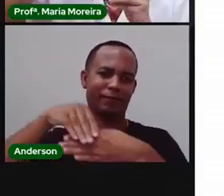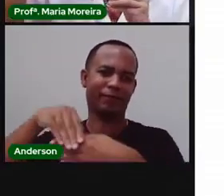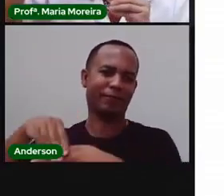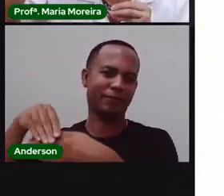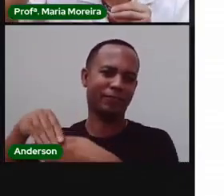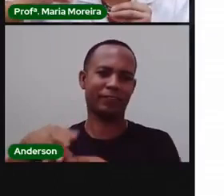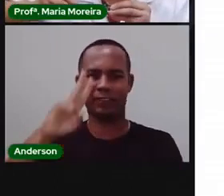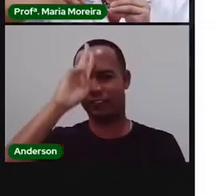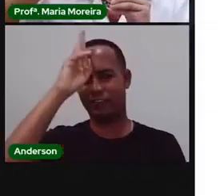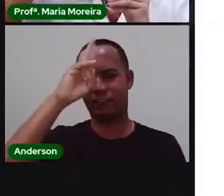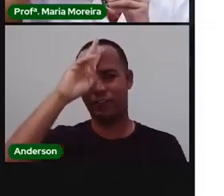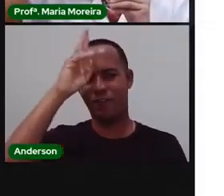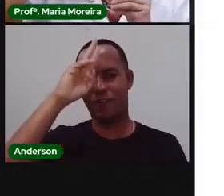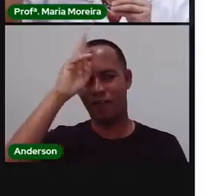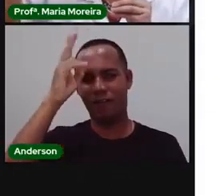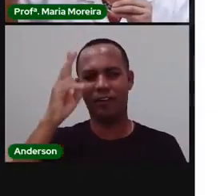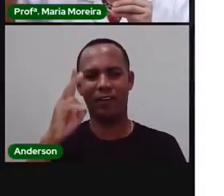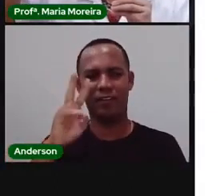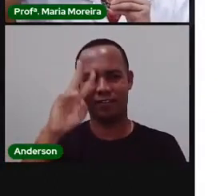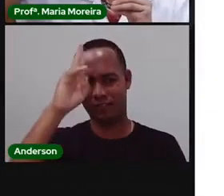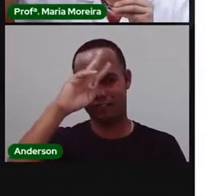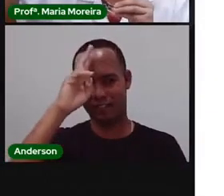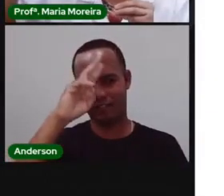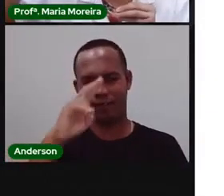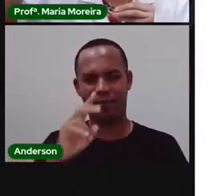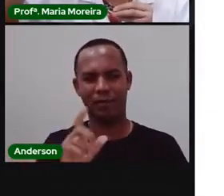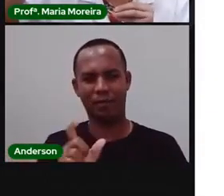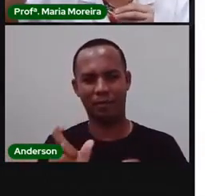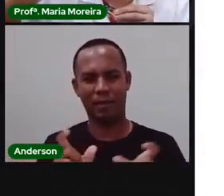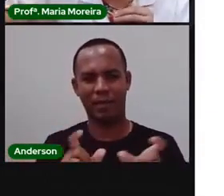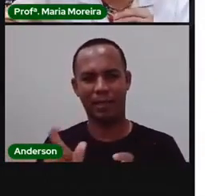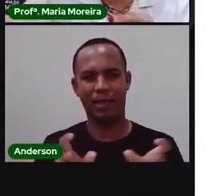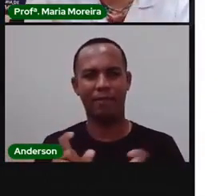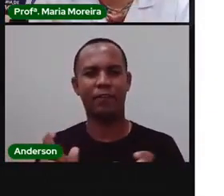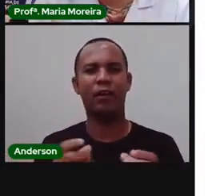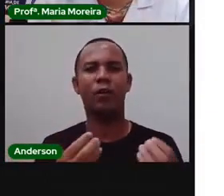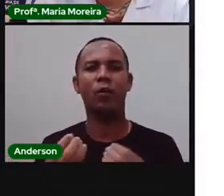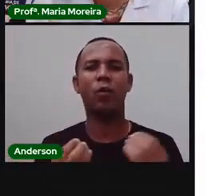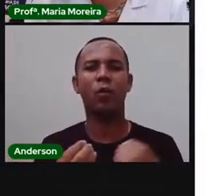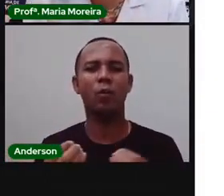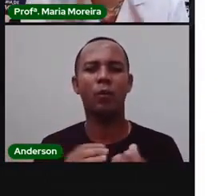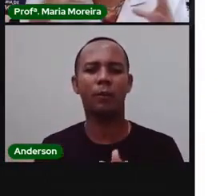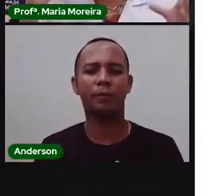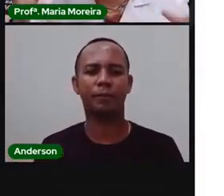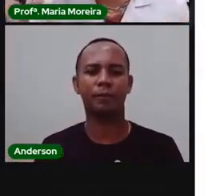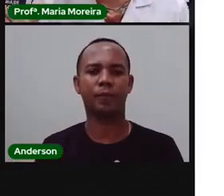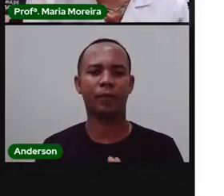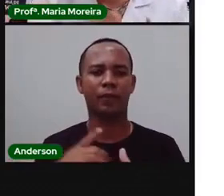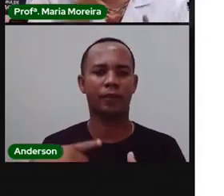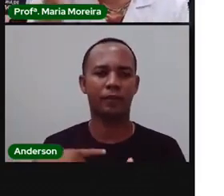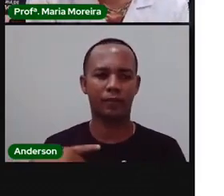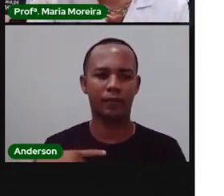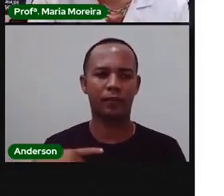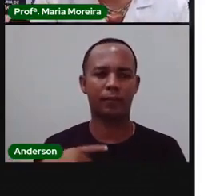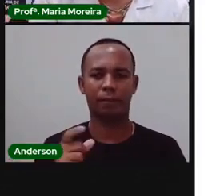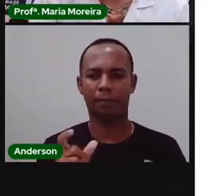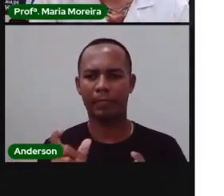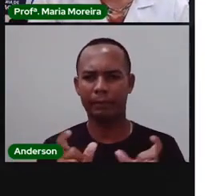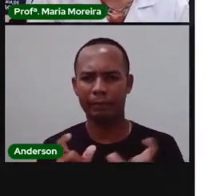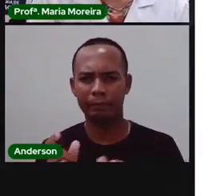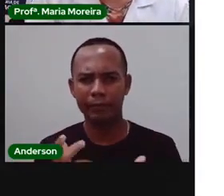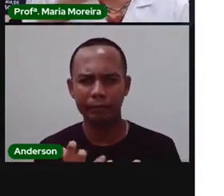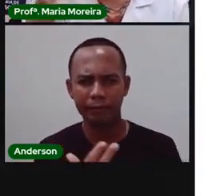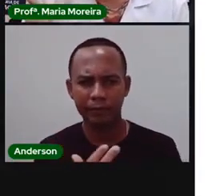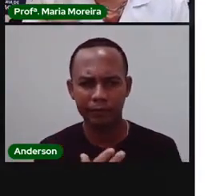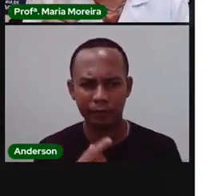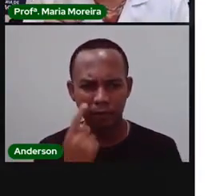rima, de como terminavam essas palavras, do que da sua pronúncia. E quando a gente tem essas palavras, como essas da